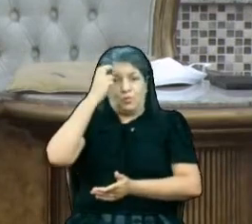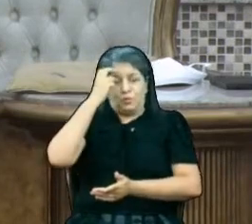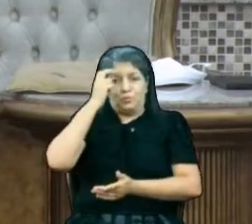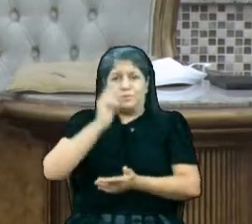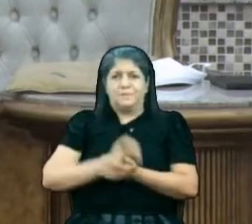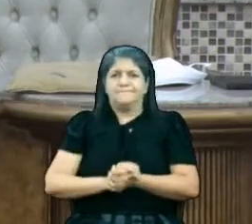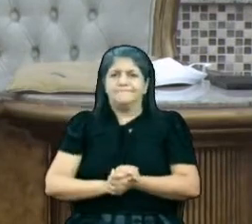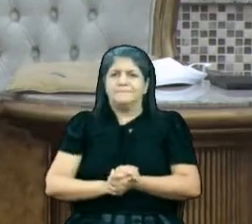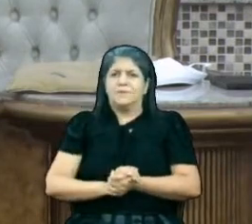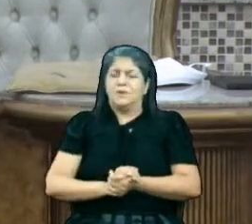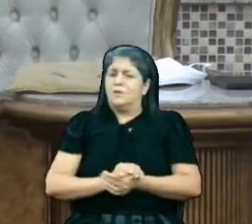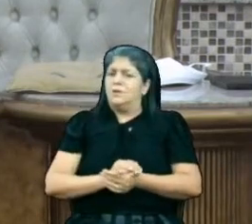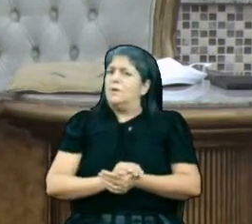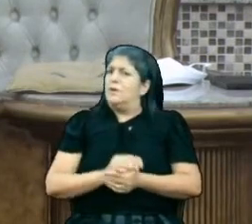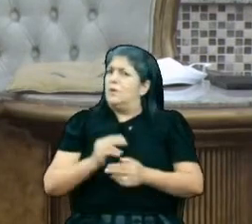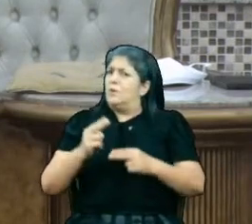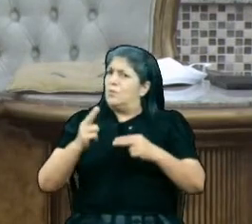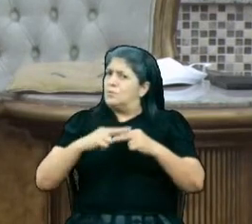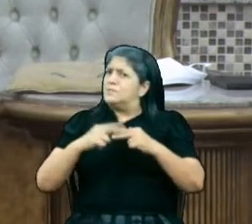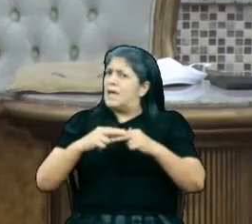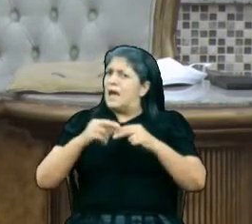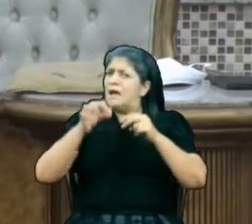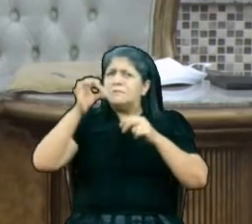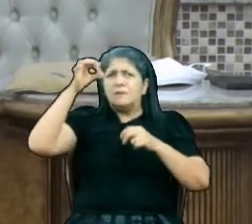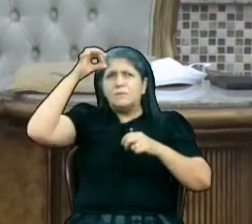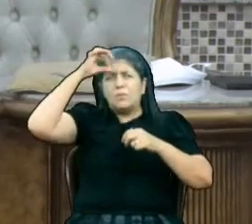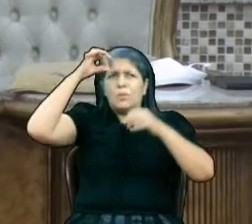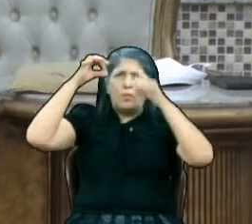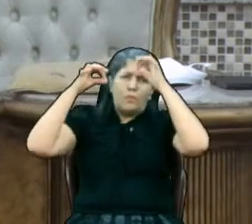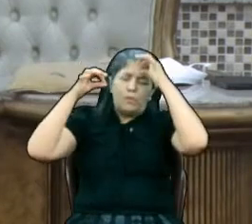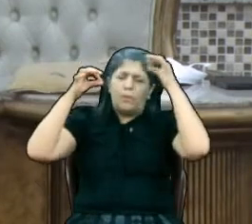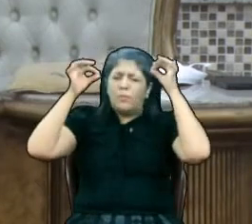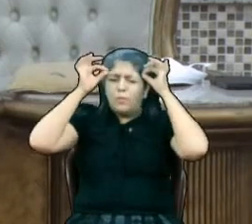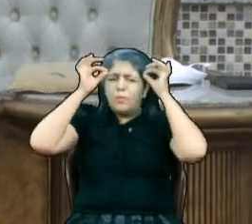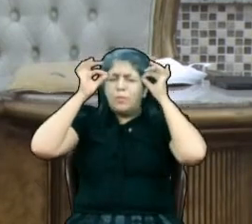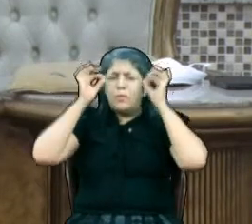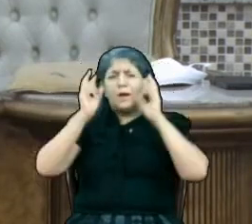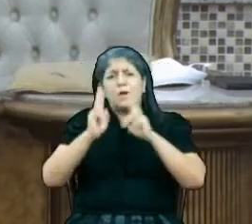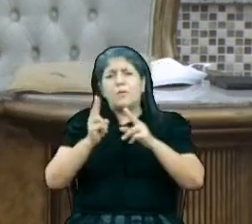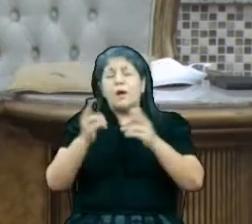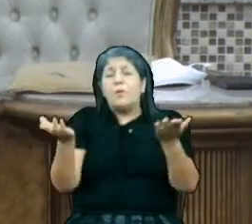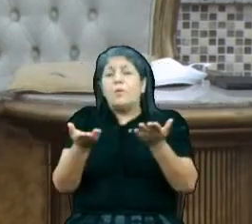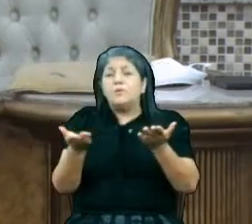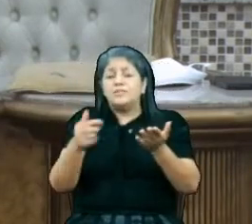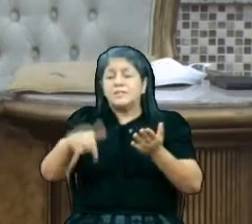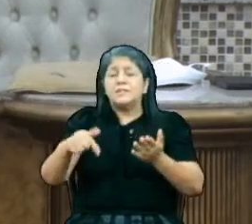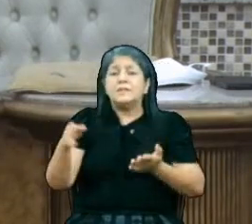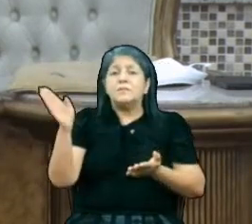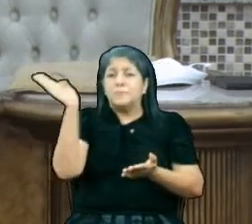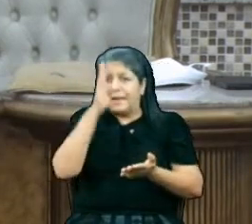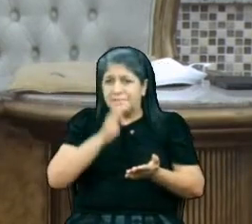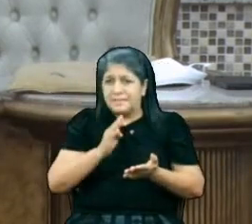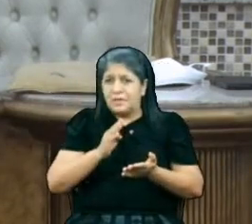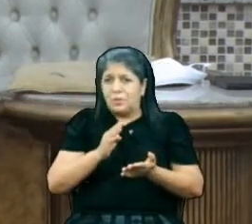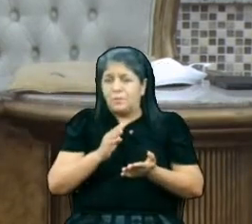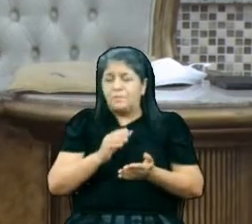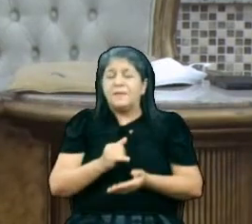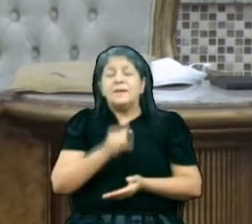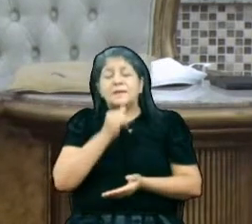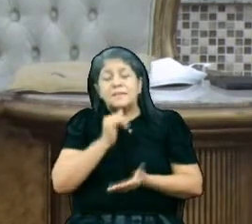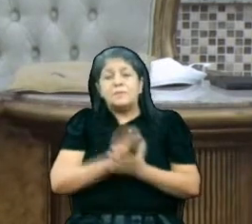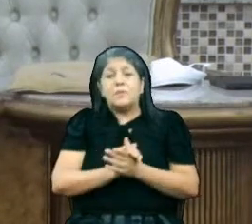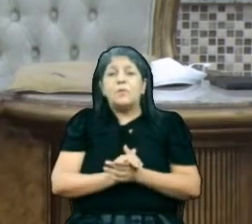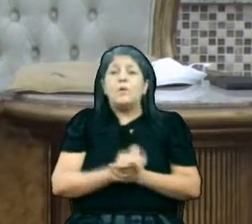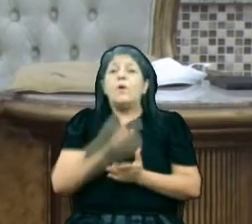de usar aquilo é tal qual esse esse anel que a gente usa aqui no dedo Eu